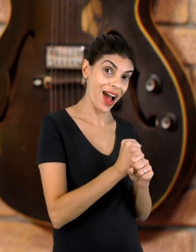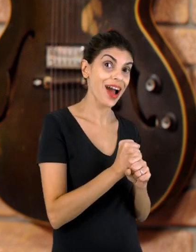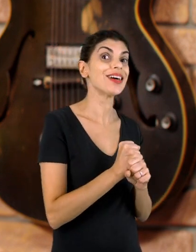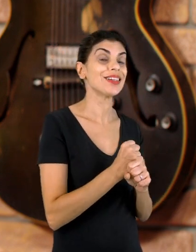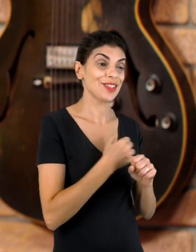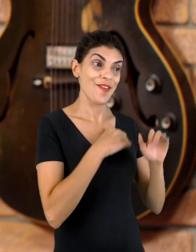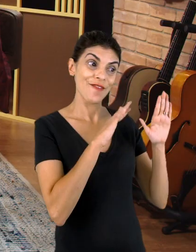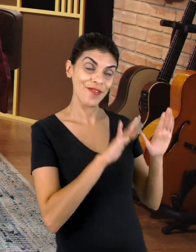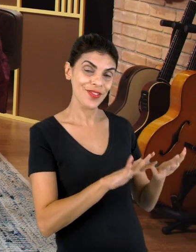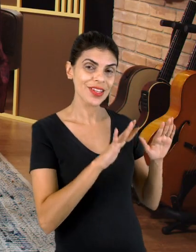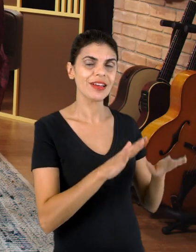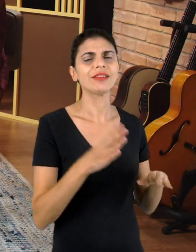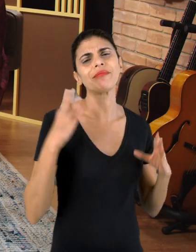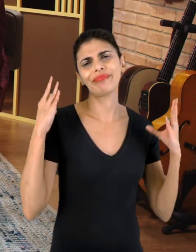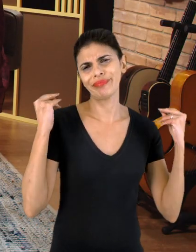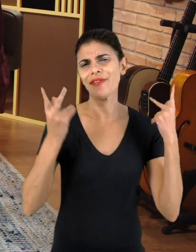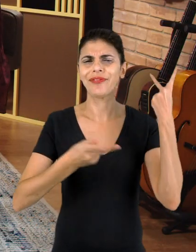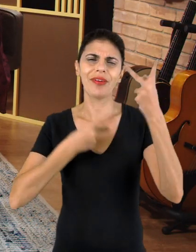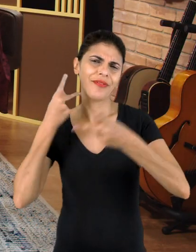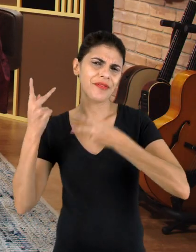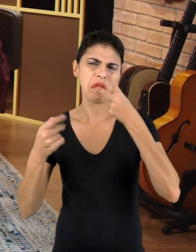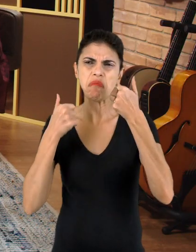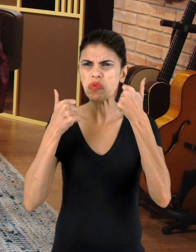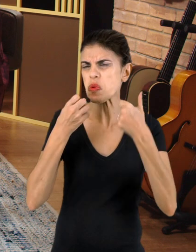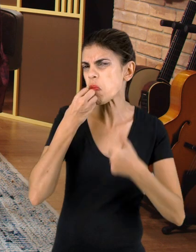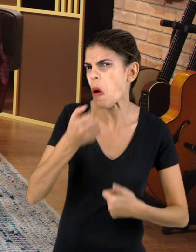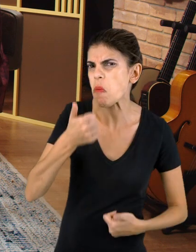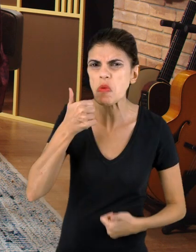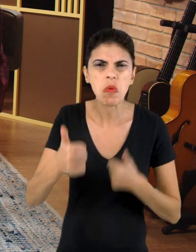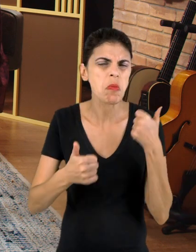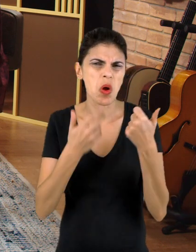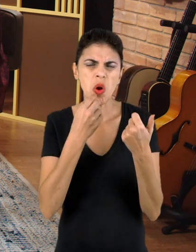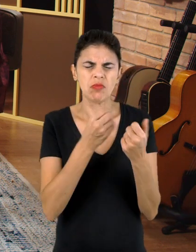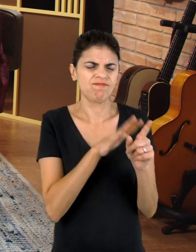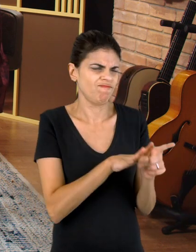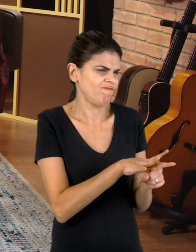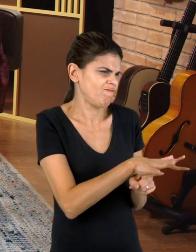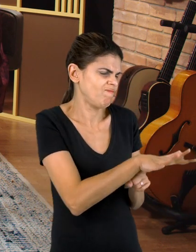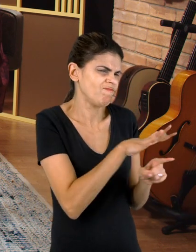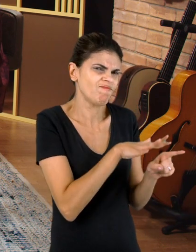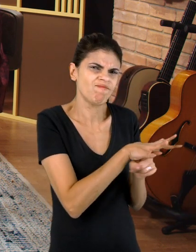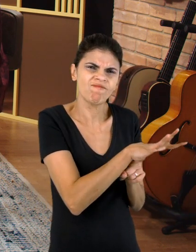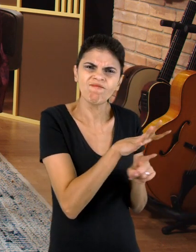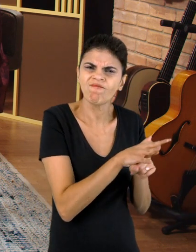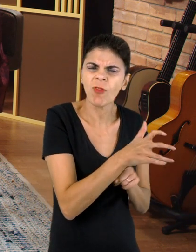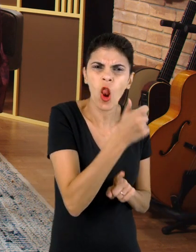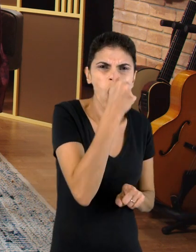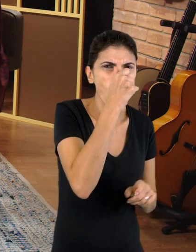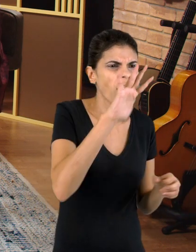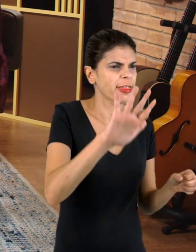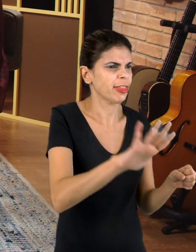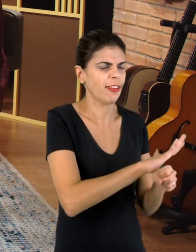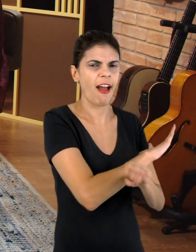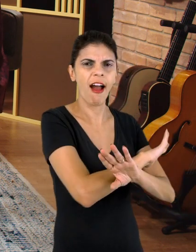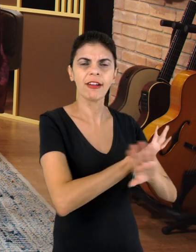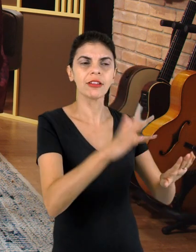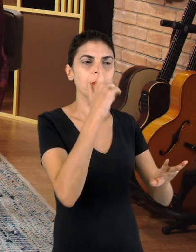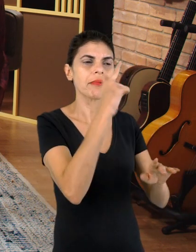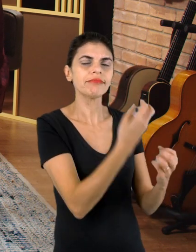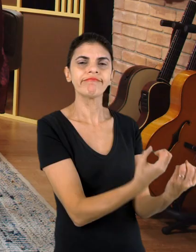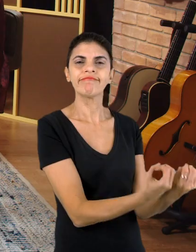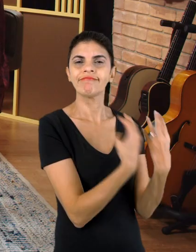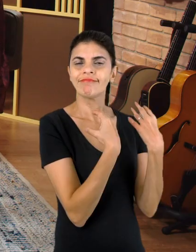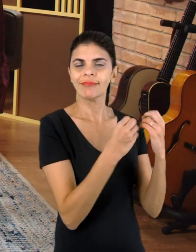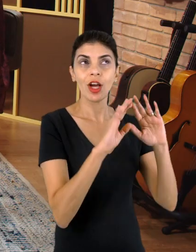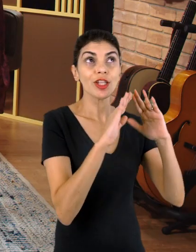temporada. Pois né? Eu ouvi falar muito. Todo mundo falando, pô, é demais. Era não sei lotado, que. Era maravilhoso. Era muito bom. Foi uma escola, porque o